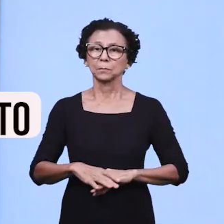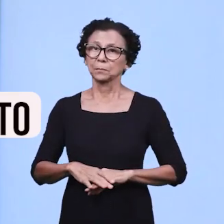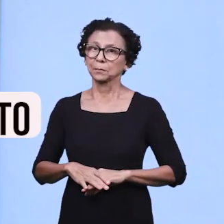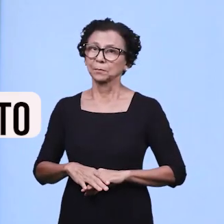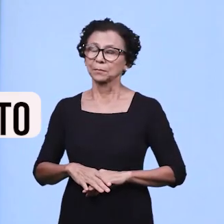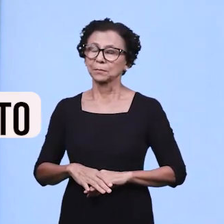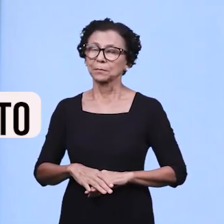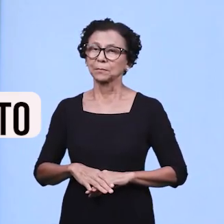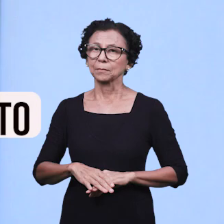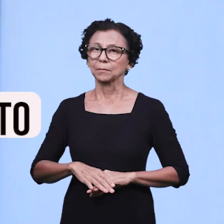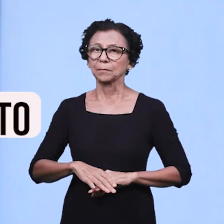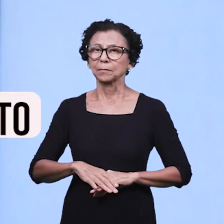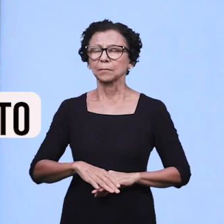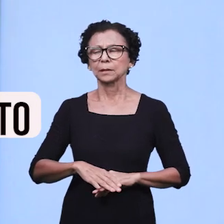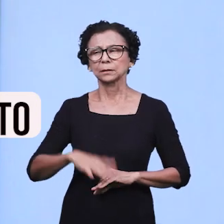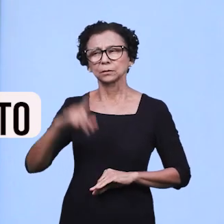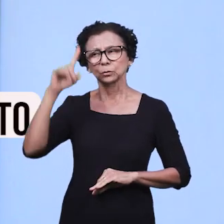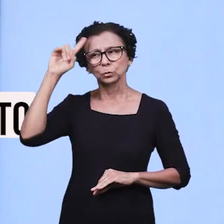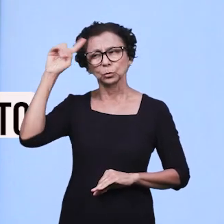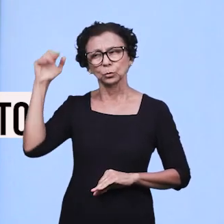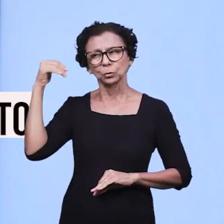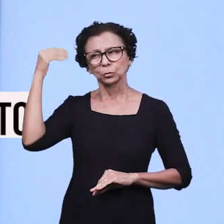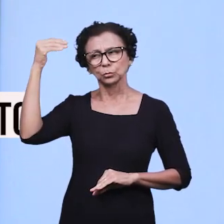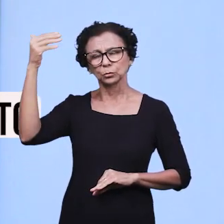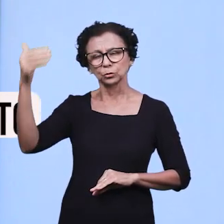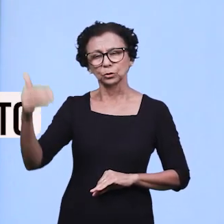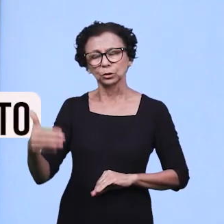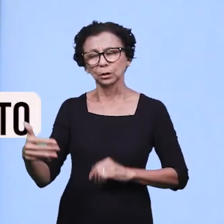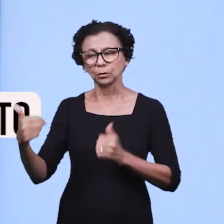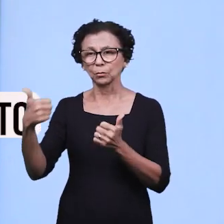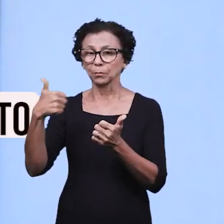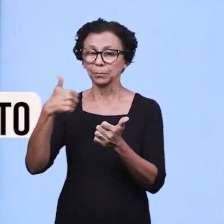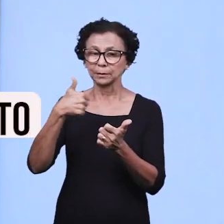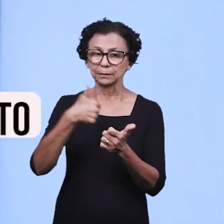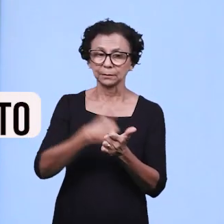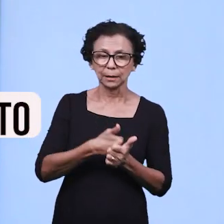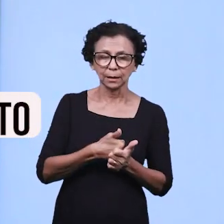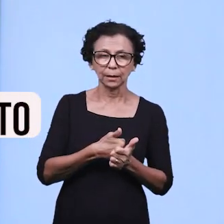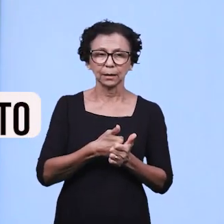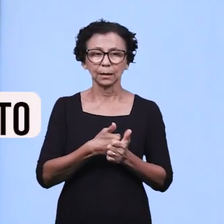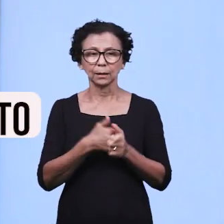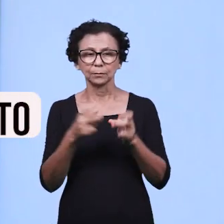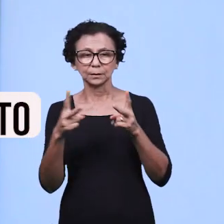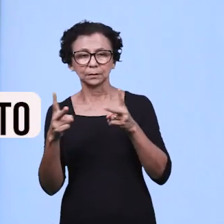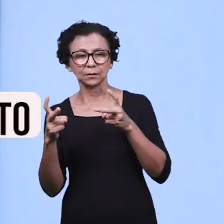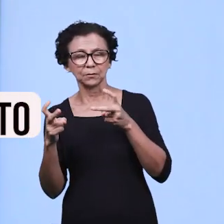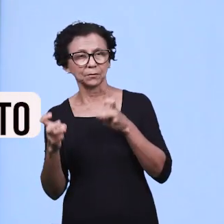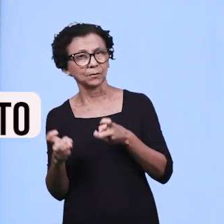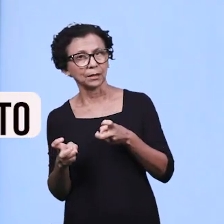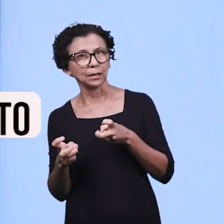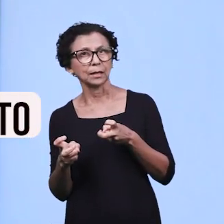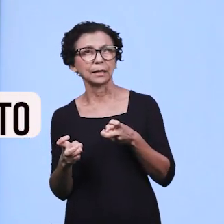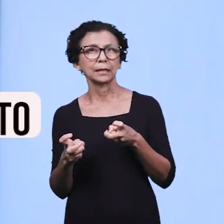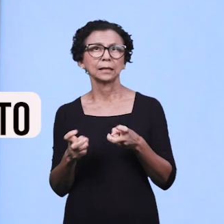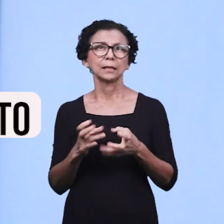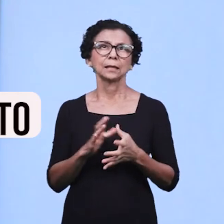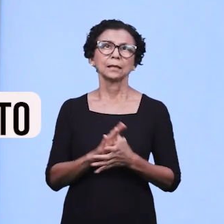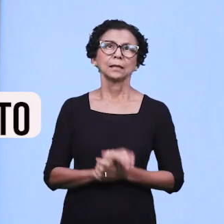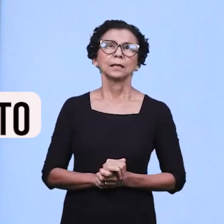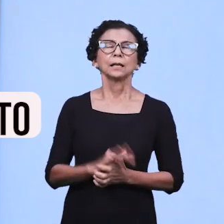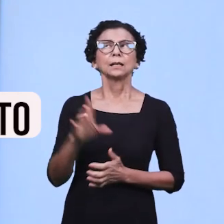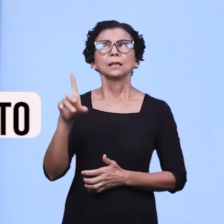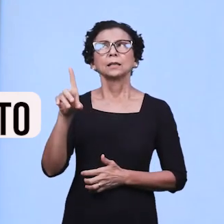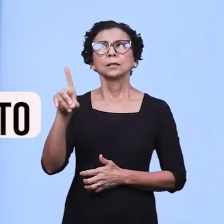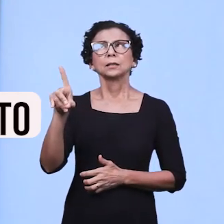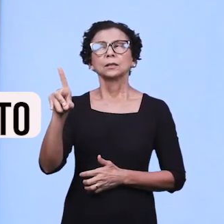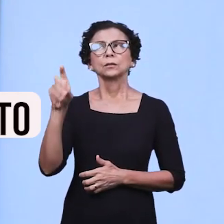dia a dia. É um olhar, é um sentimento, é uma reação. Então, um dia eu fui buscar minha filha na